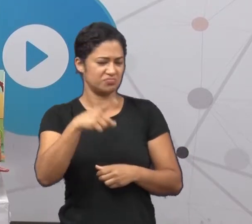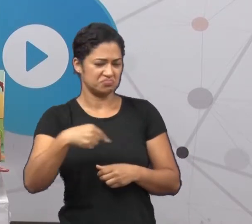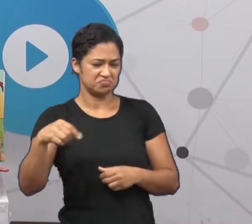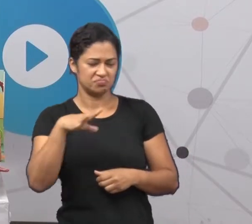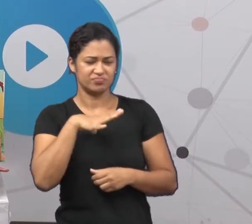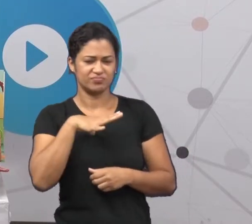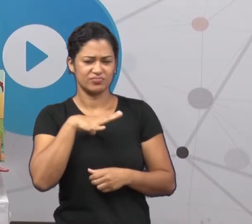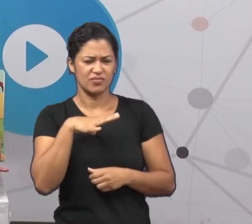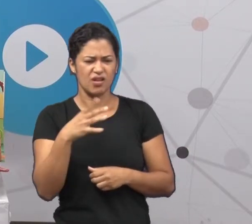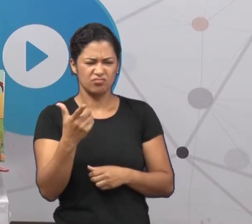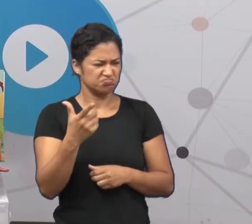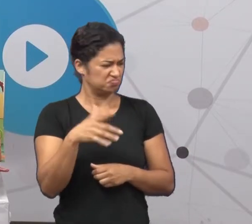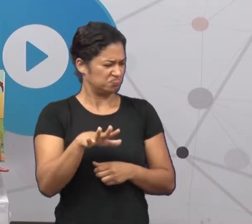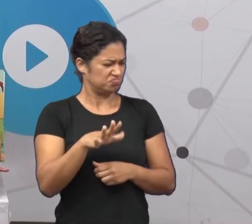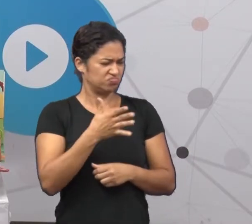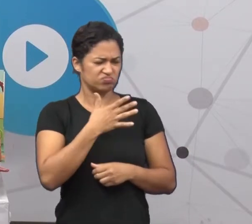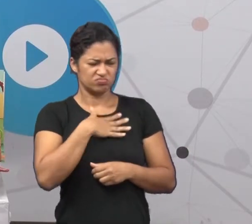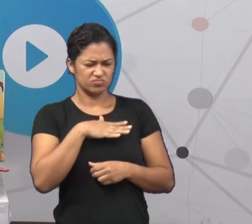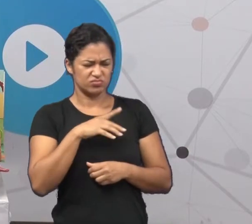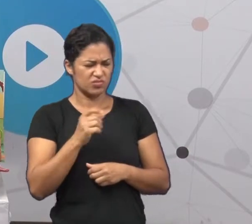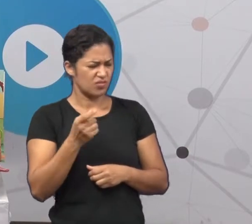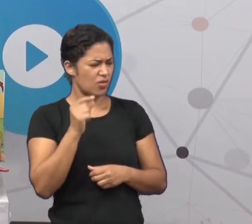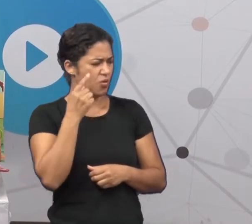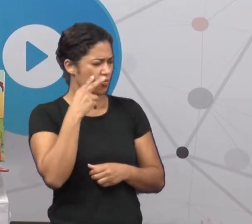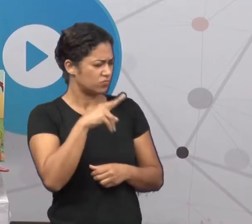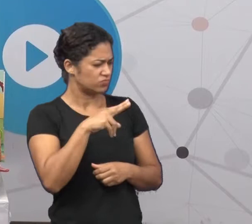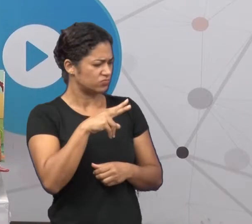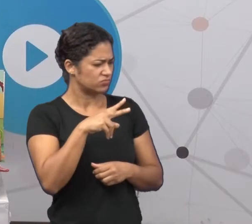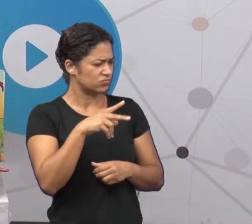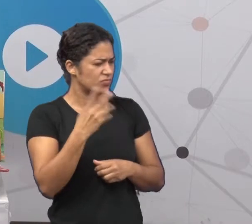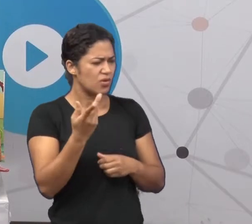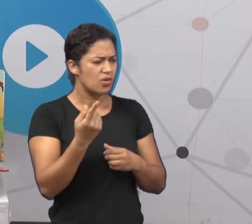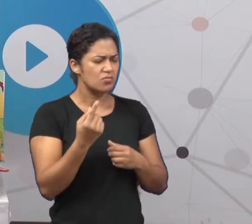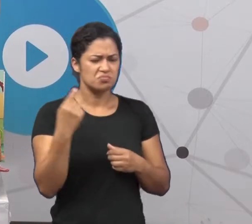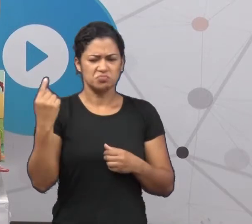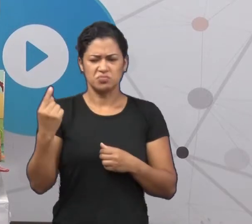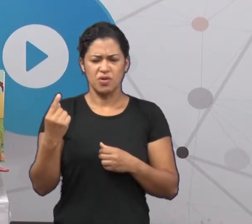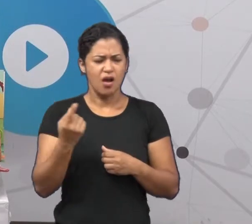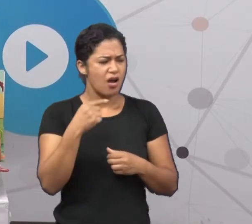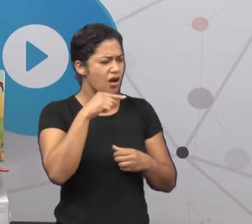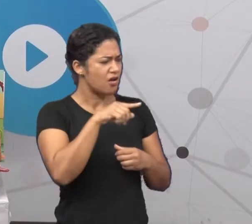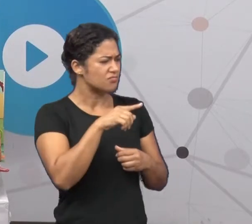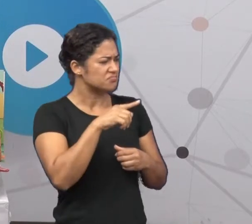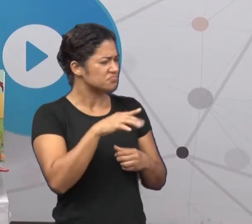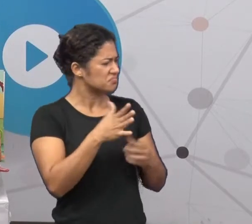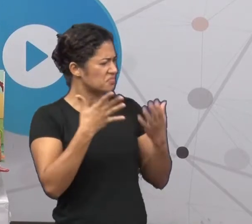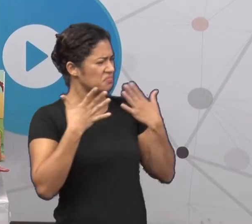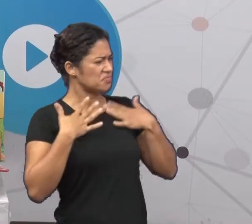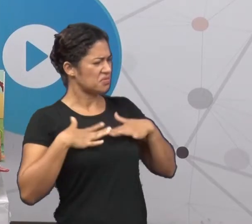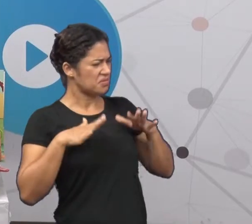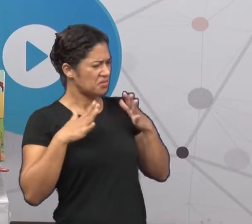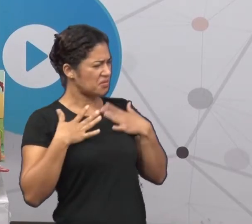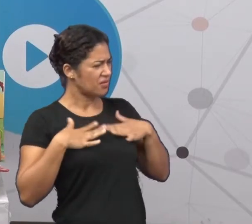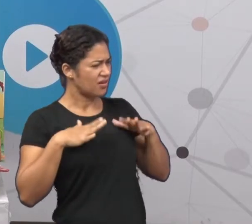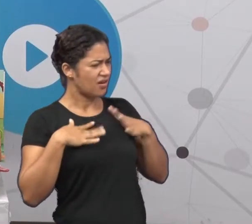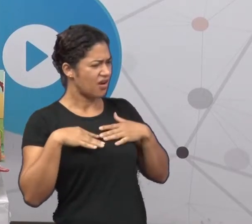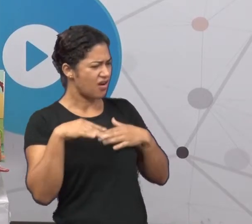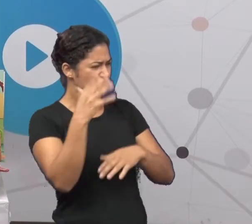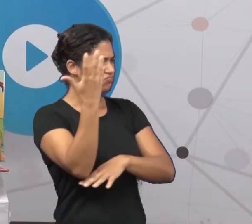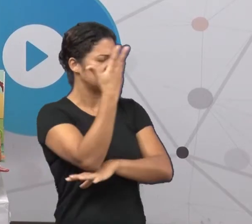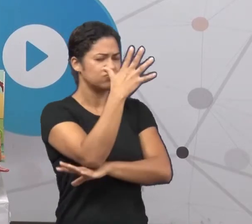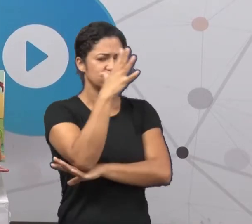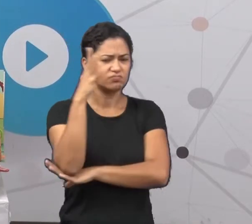para o amigo e disse: Meu amigo, vejo que levas uma vida muito simples aqui no